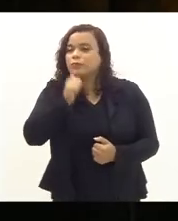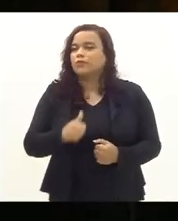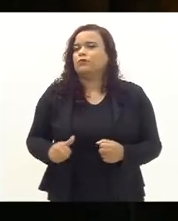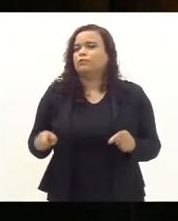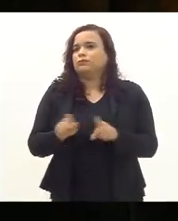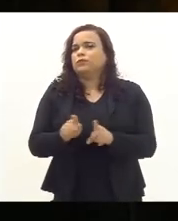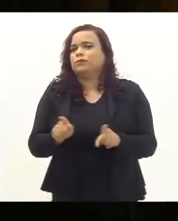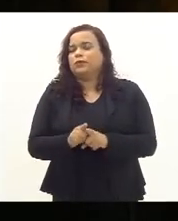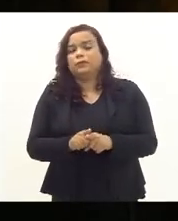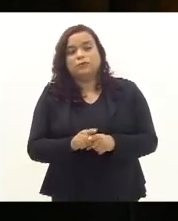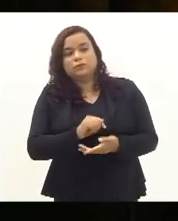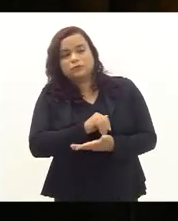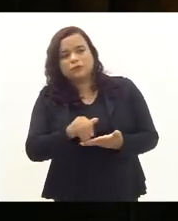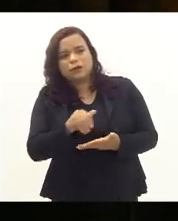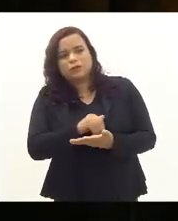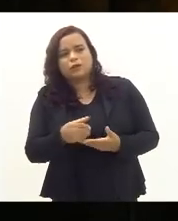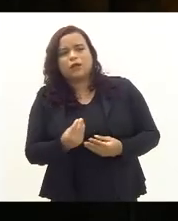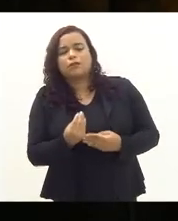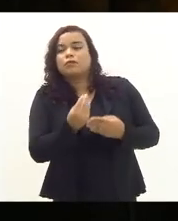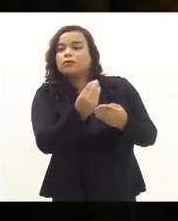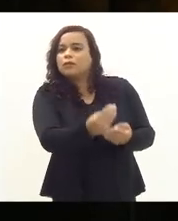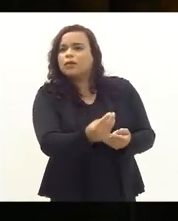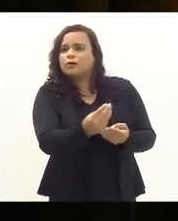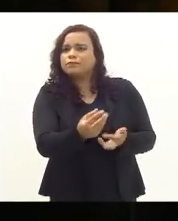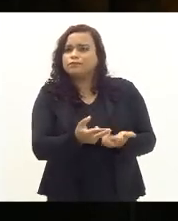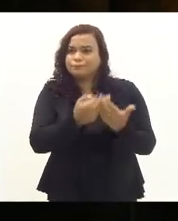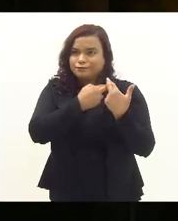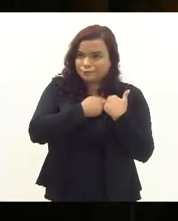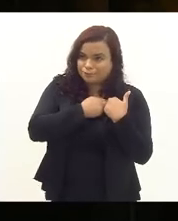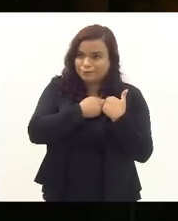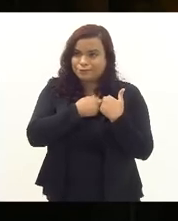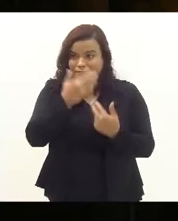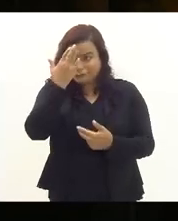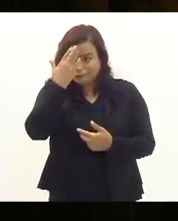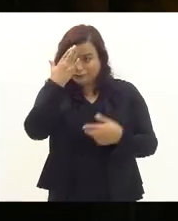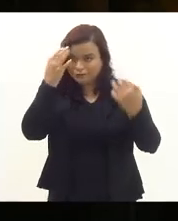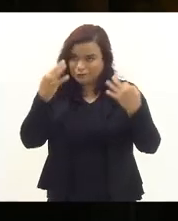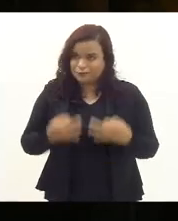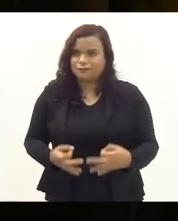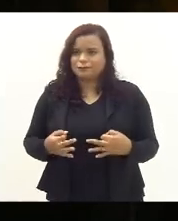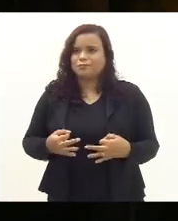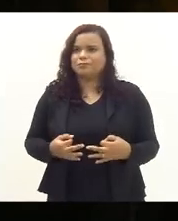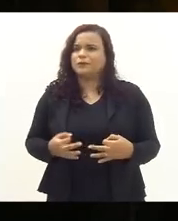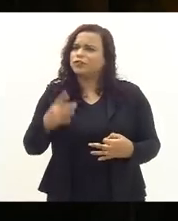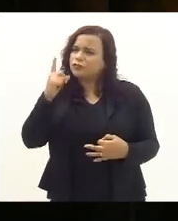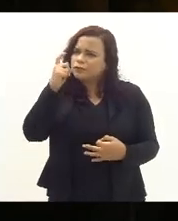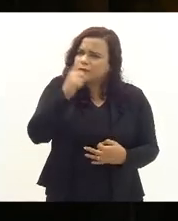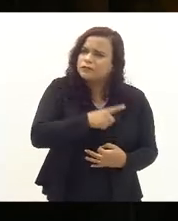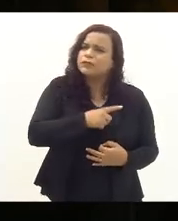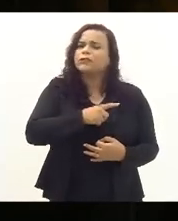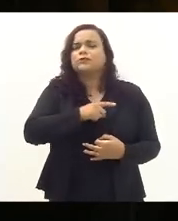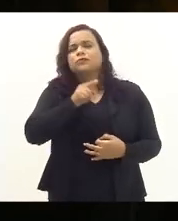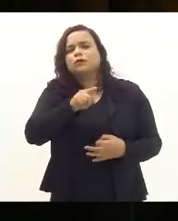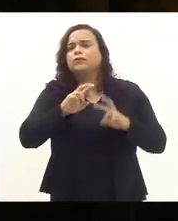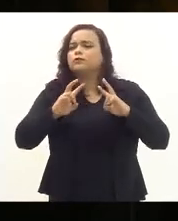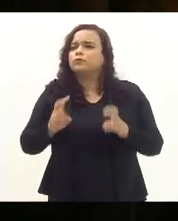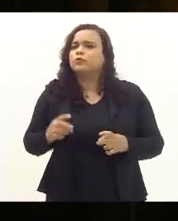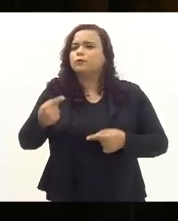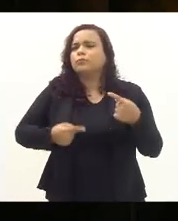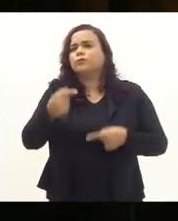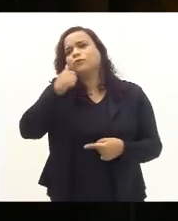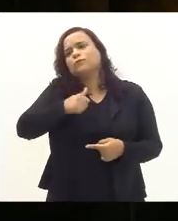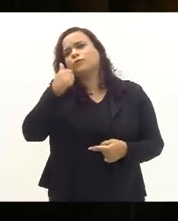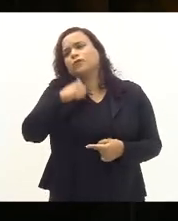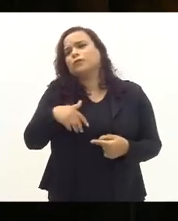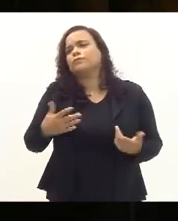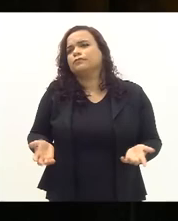da completude concretude complexidade no que tange à política de mulheres e